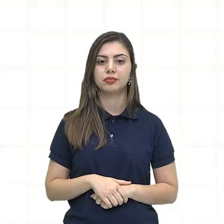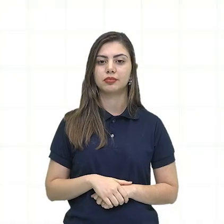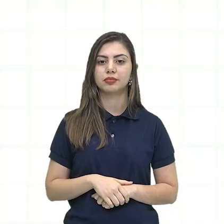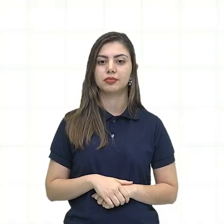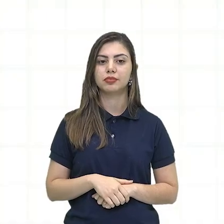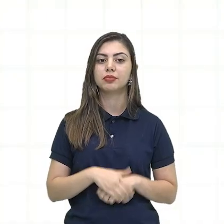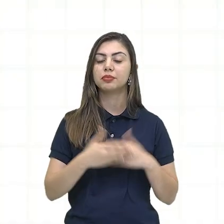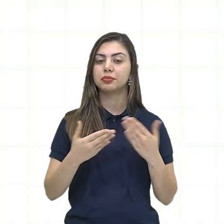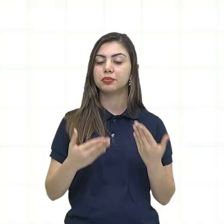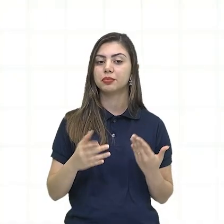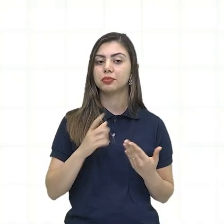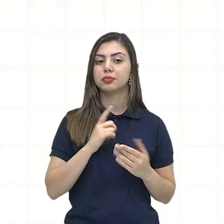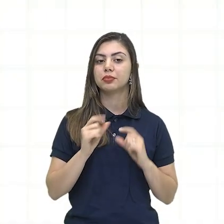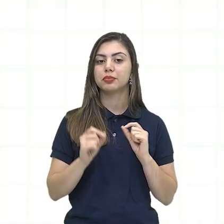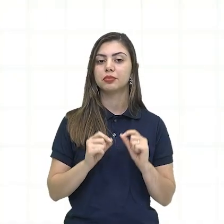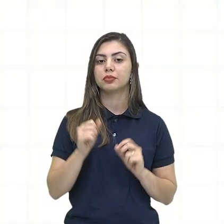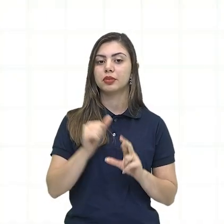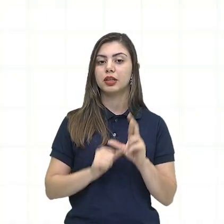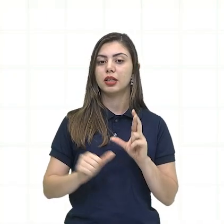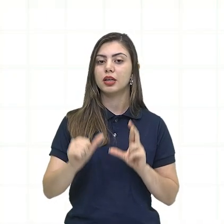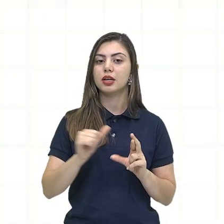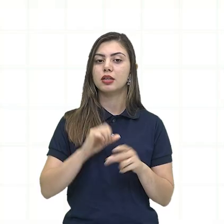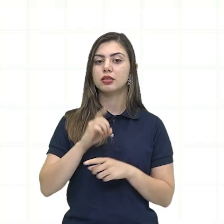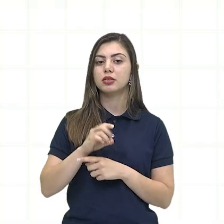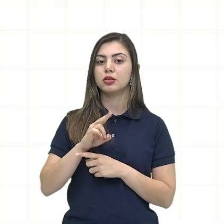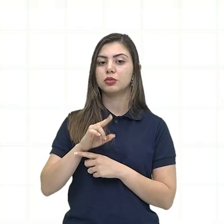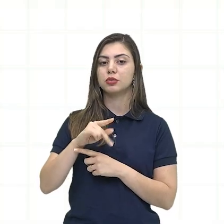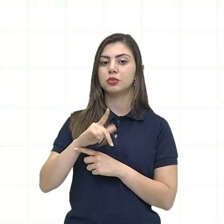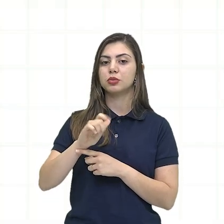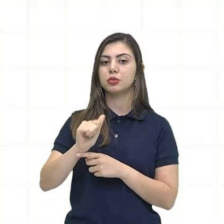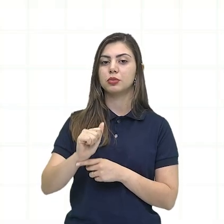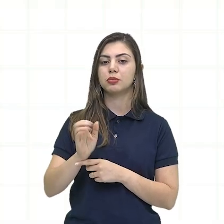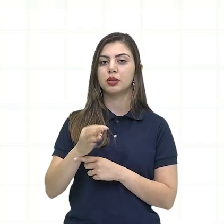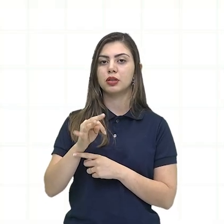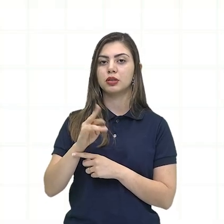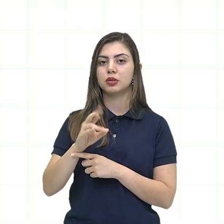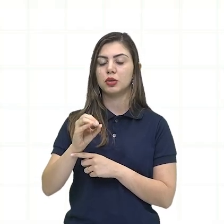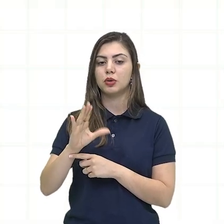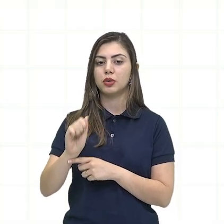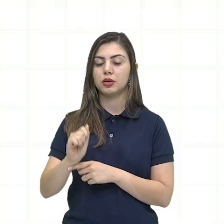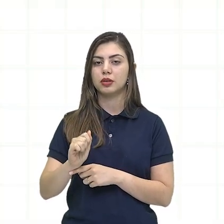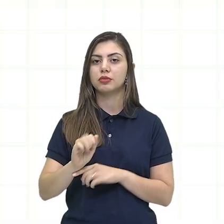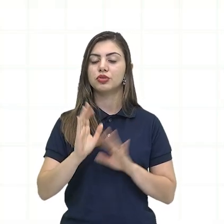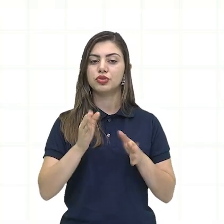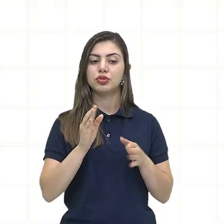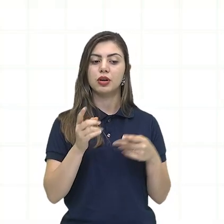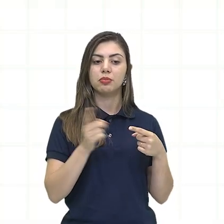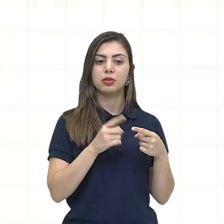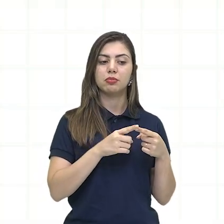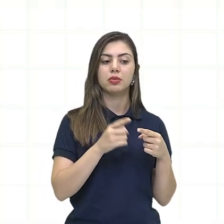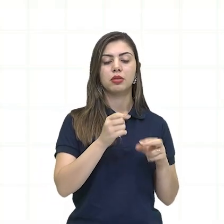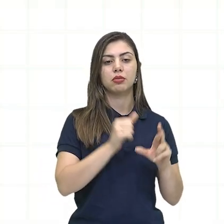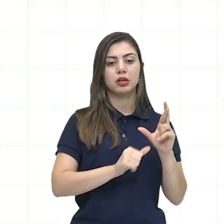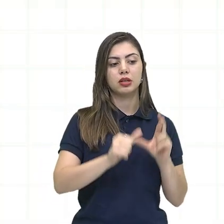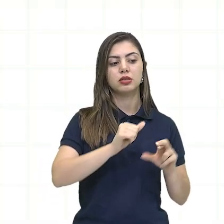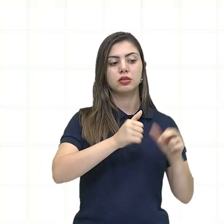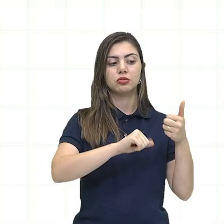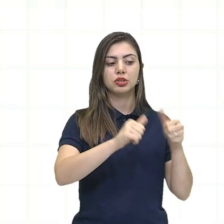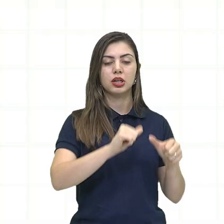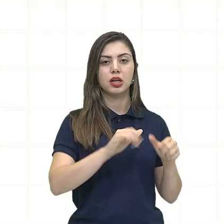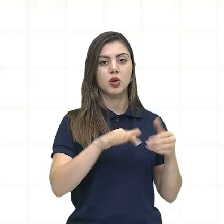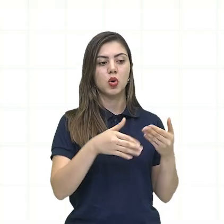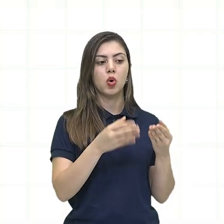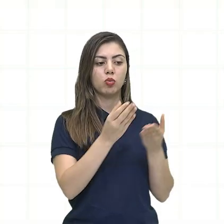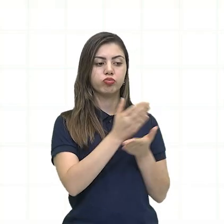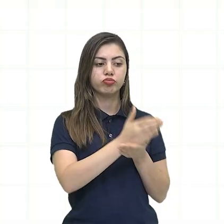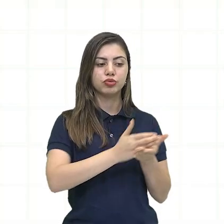a reação de dupla troca. Nós saímos das reações de análise ou decomposição e agora nós